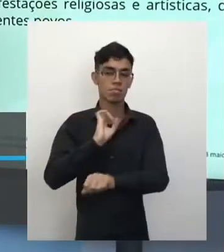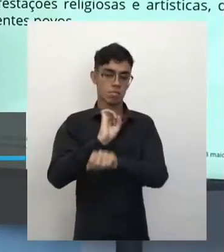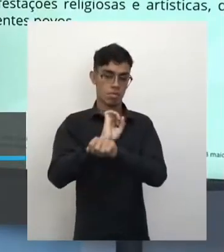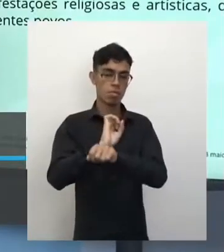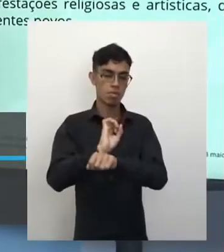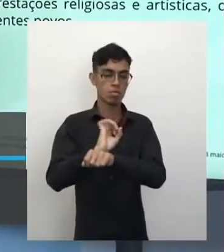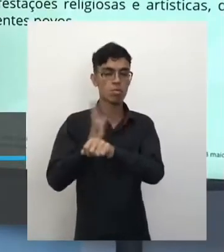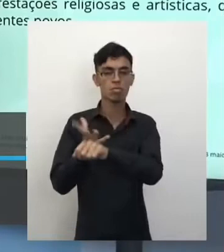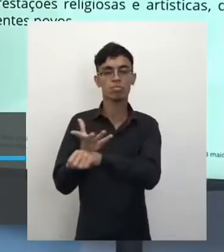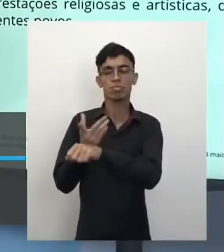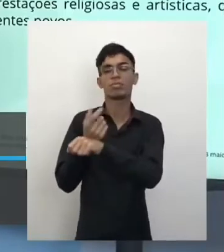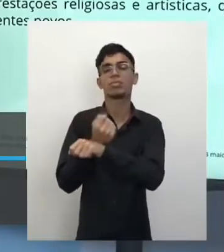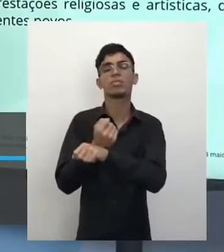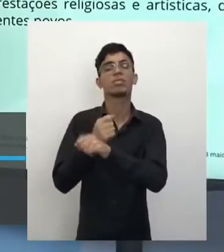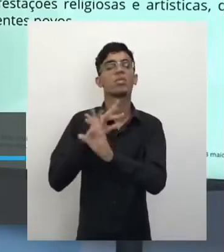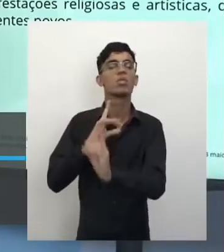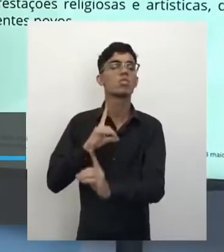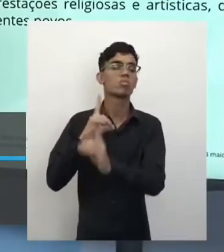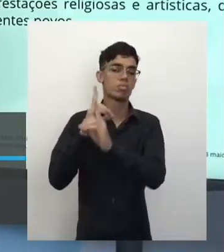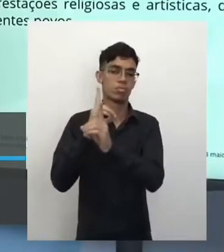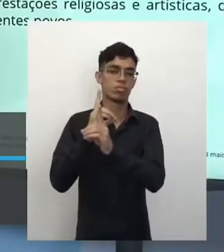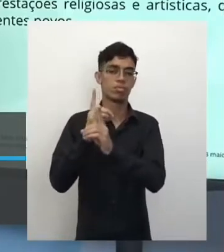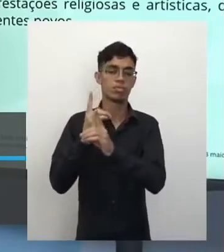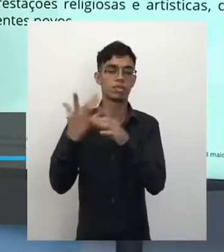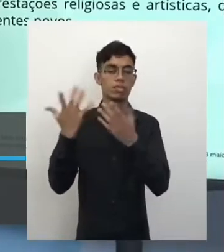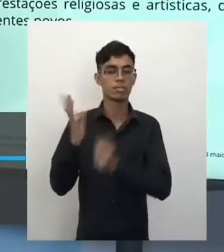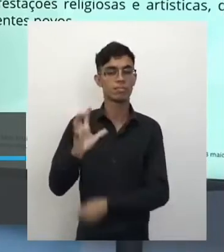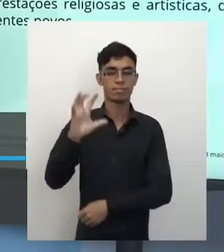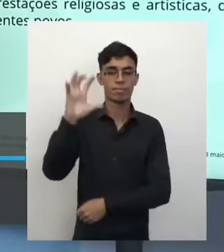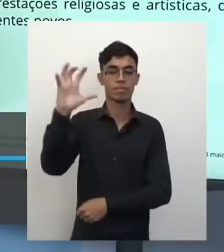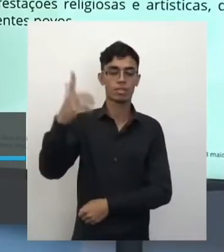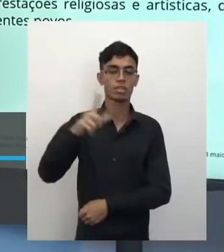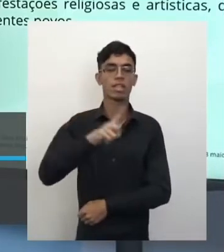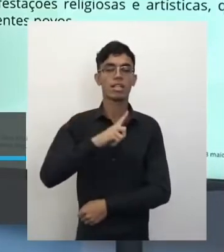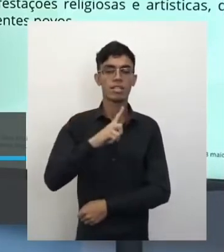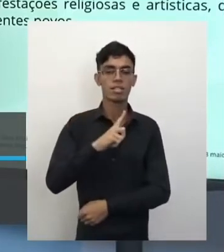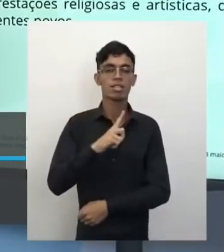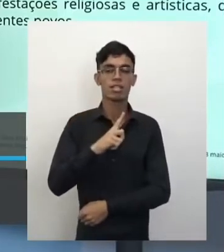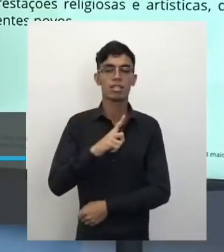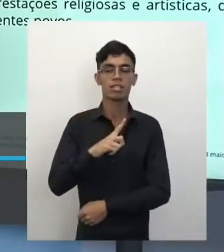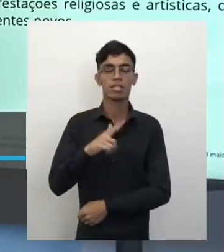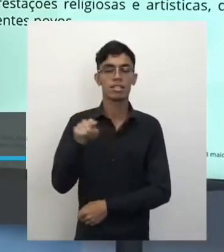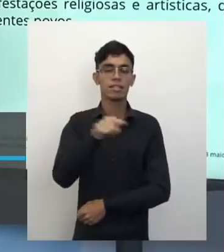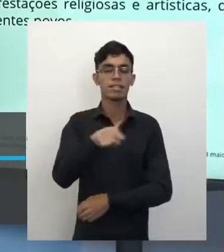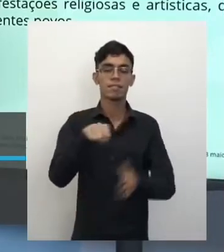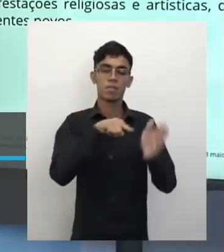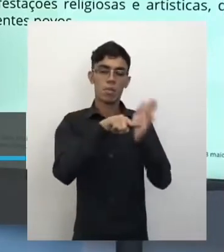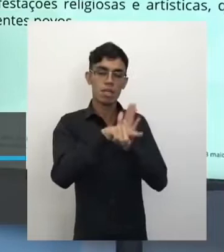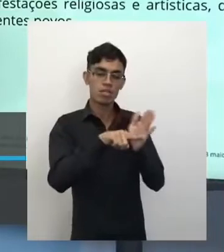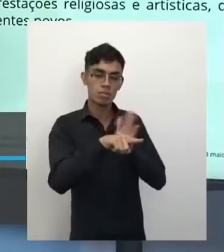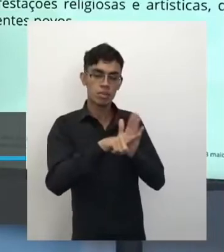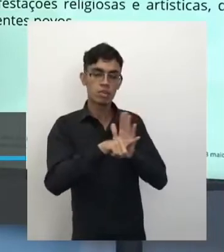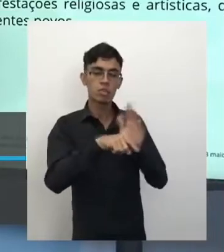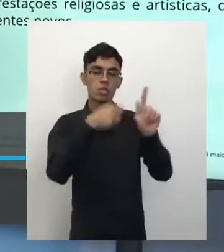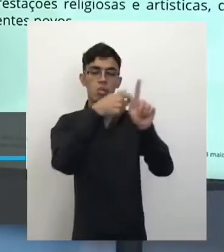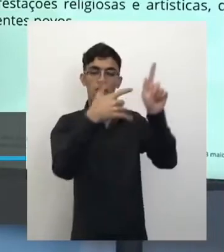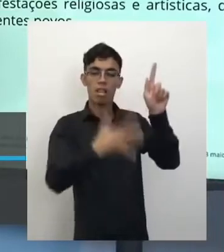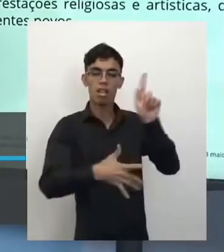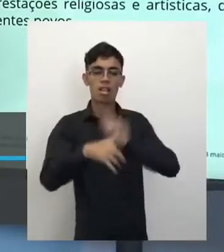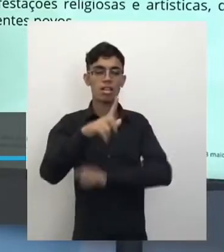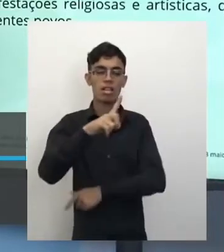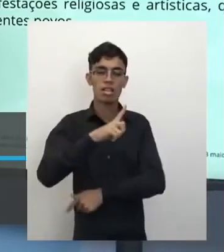aí nessas festividades que acontecem, mas tem muito, se vocês pesquisarem no Google, aí vai ter